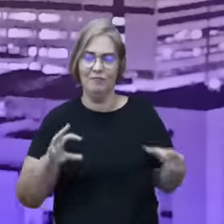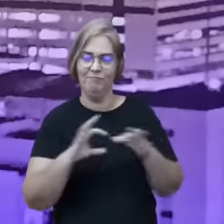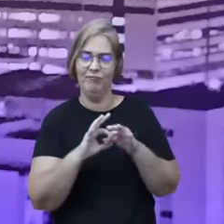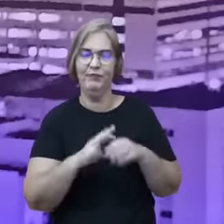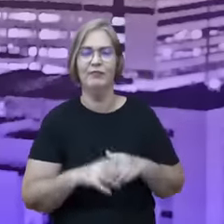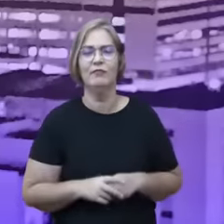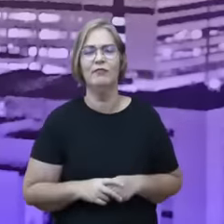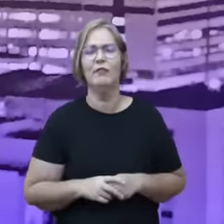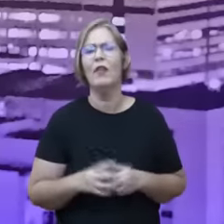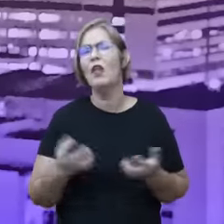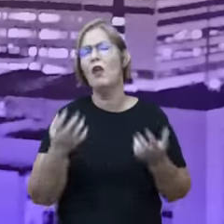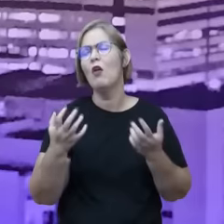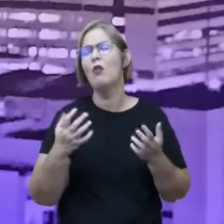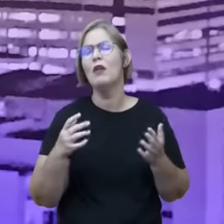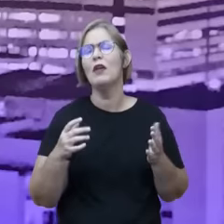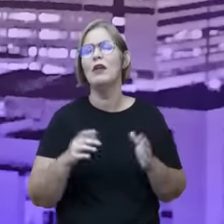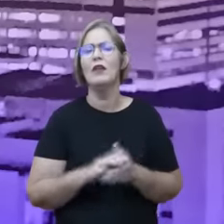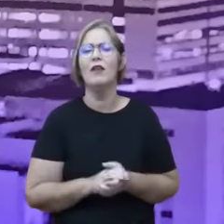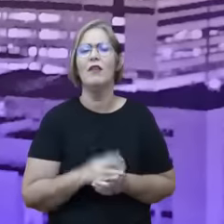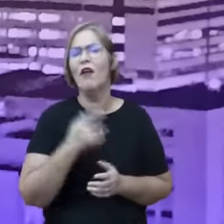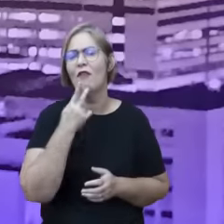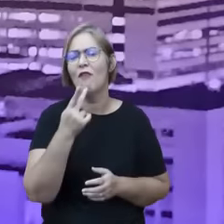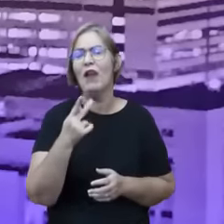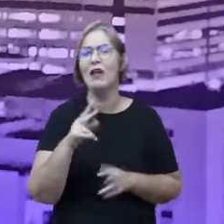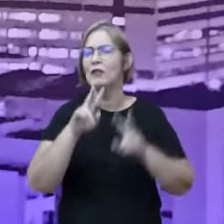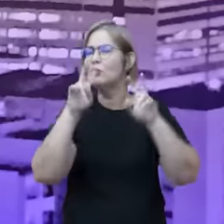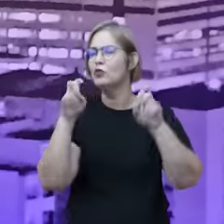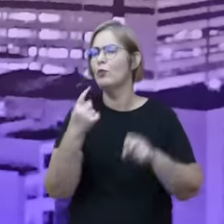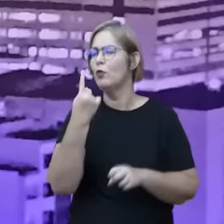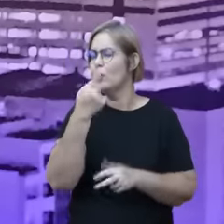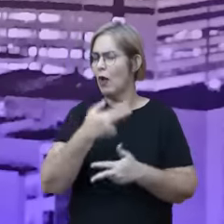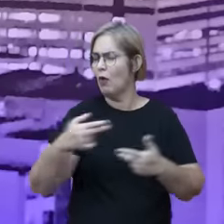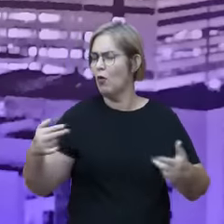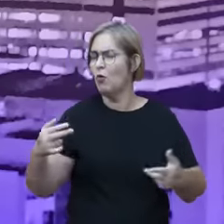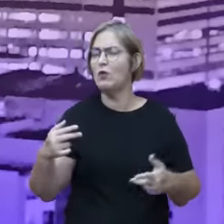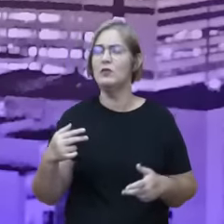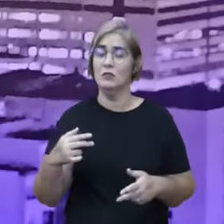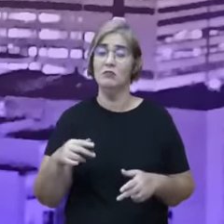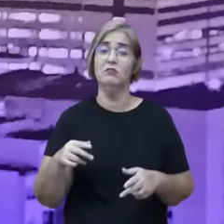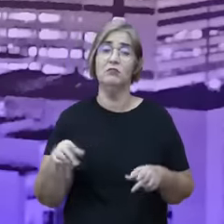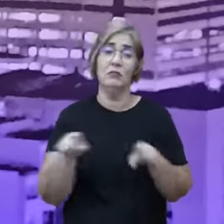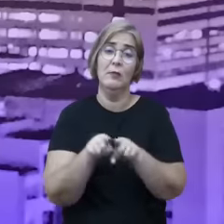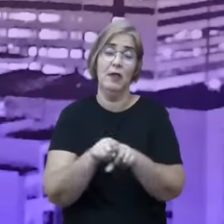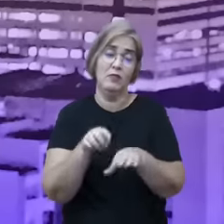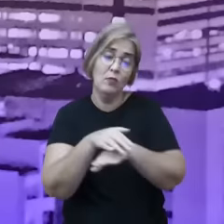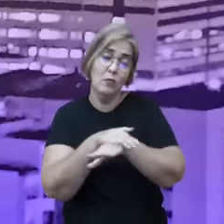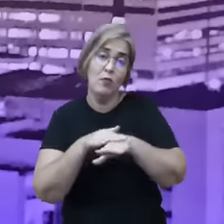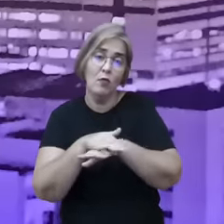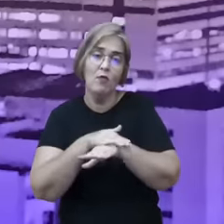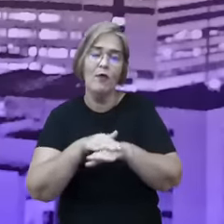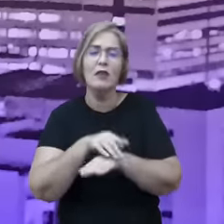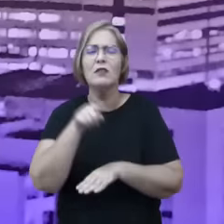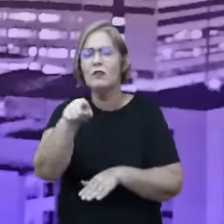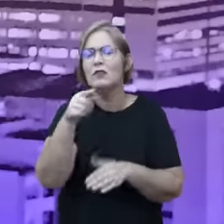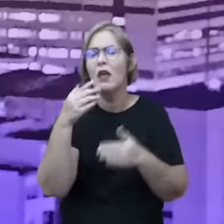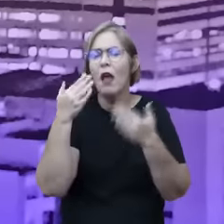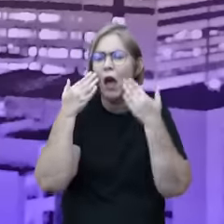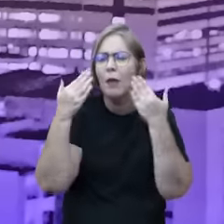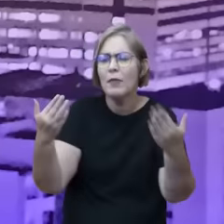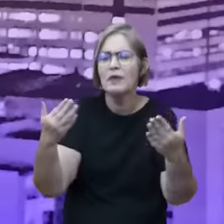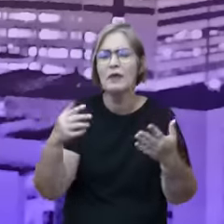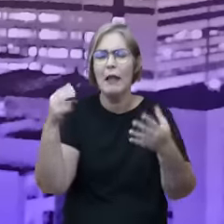apresentar uma questão para que a gente possa desenvolver a conversa e nos beneficiar da sua apresentação justamente a respeito da